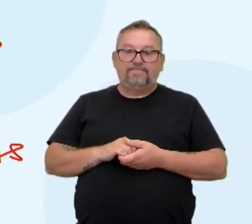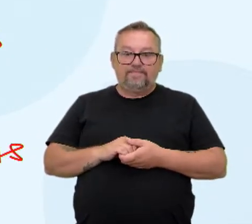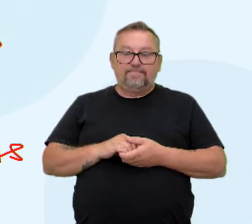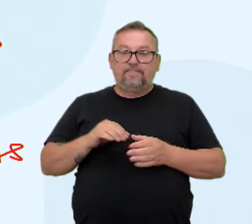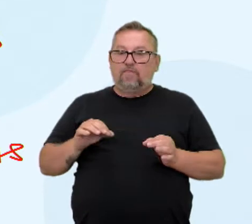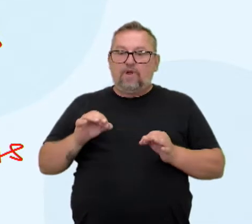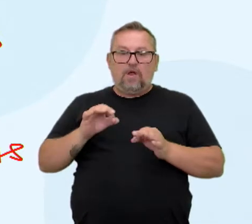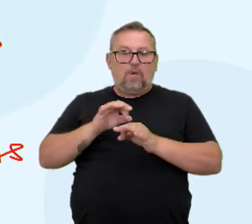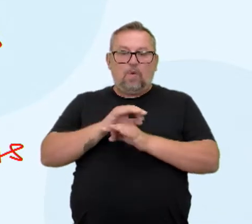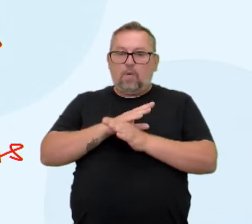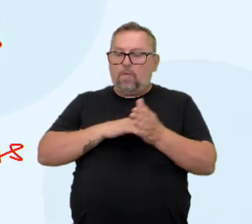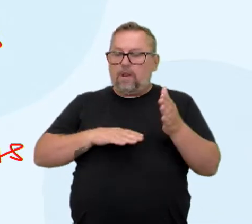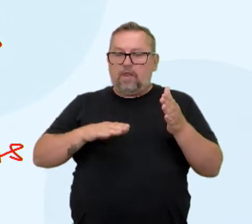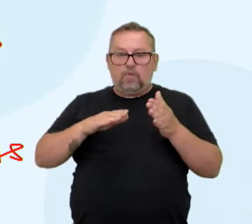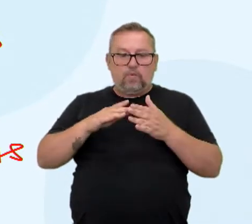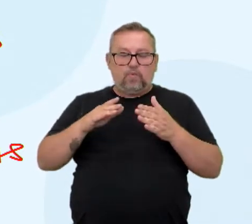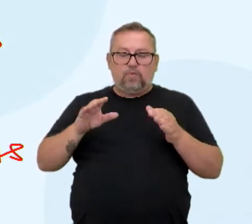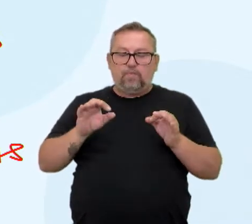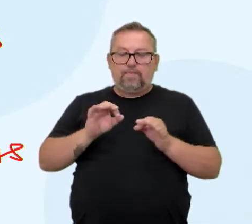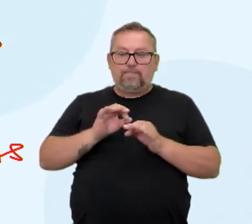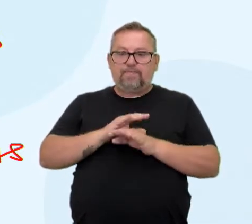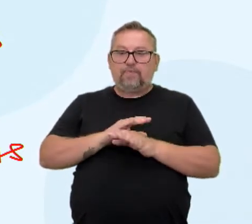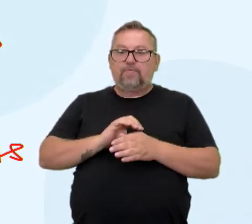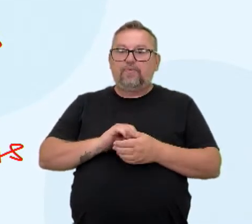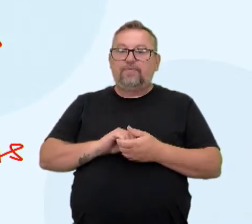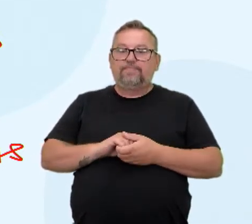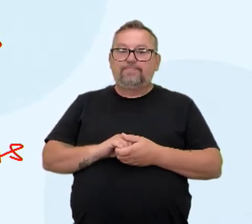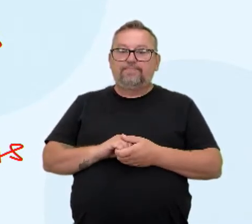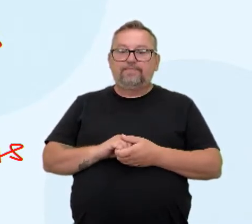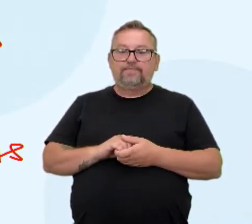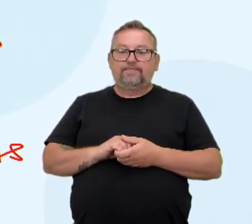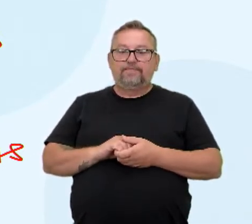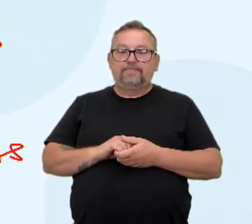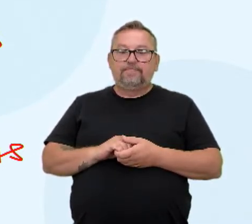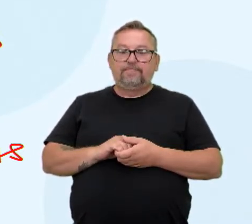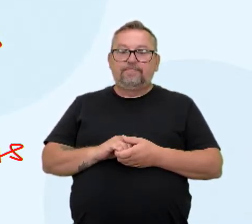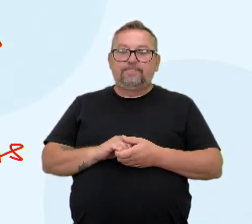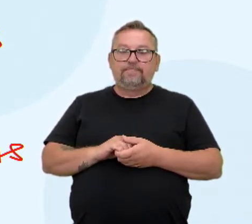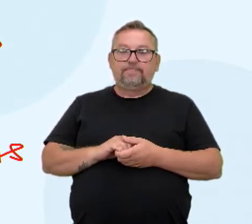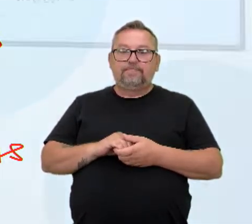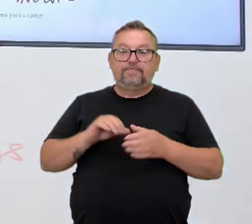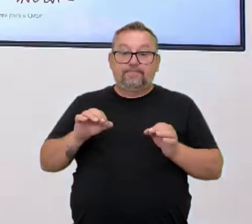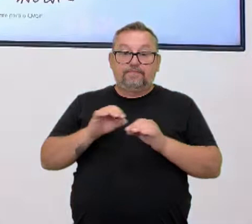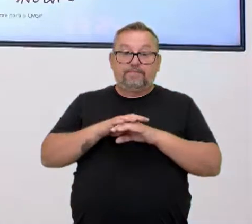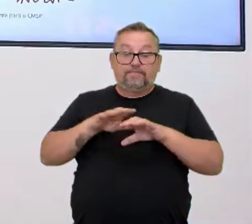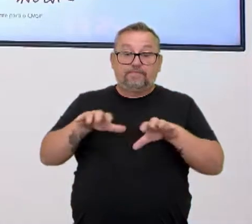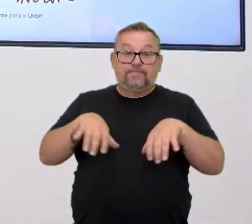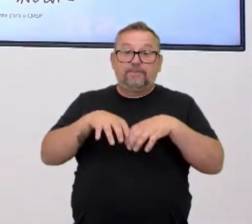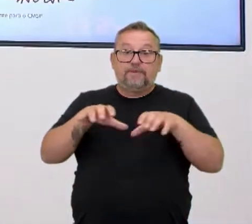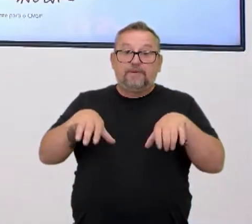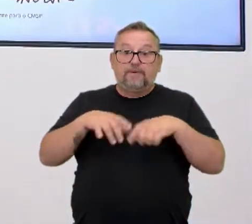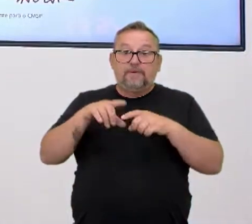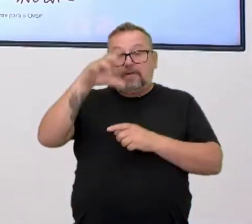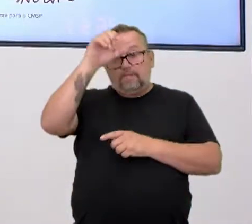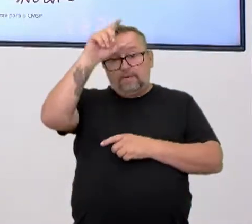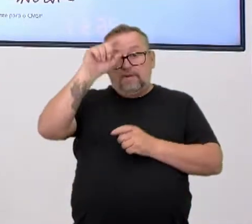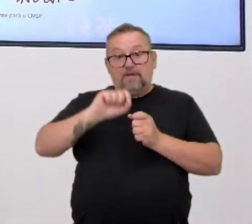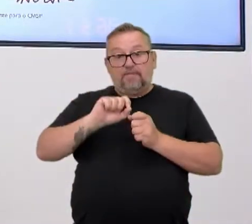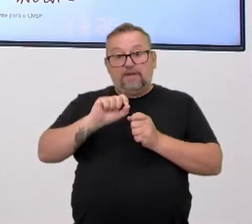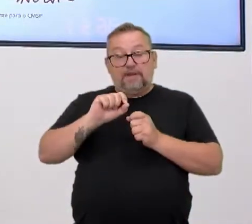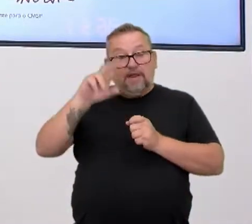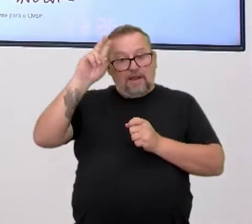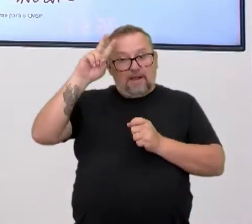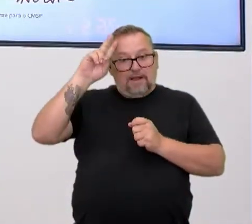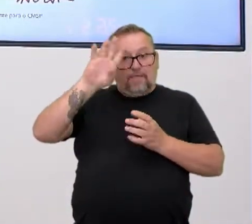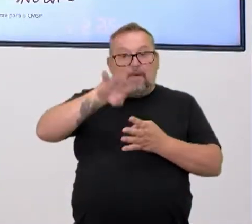aí na semana 4. 4 aulas. E nós terminamos a sistematização aprendendo a fazer